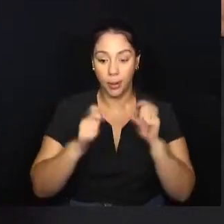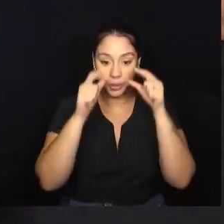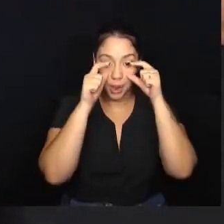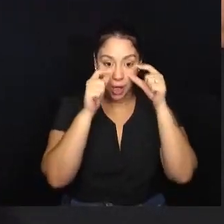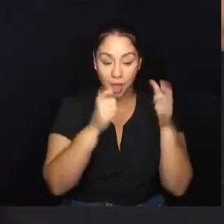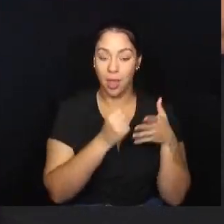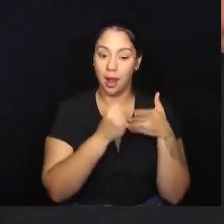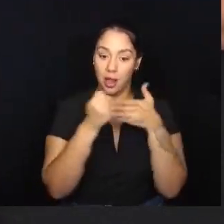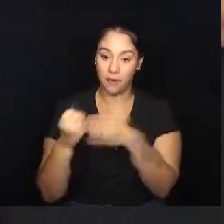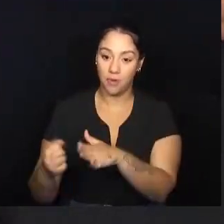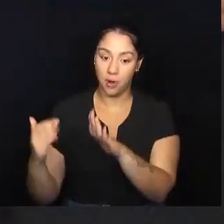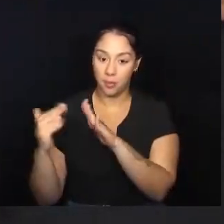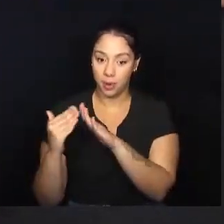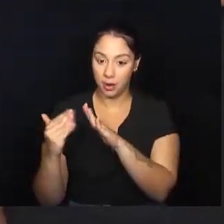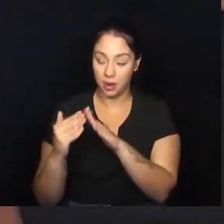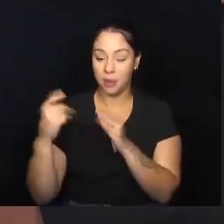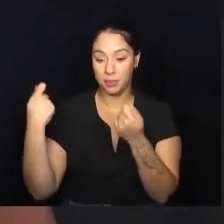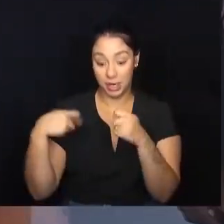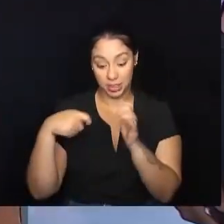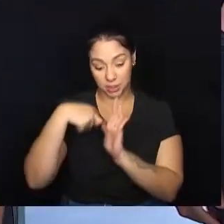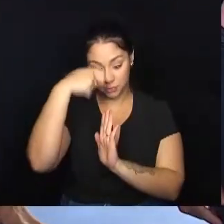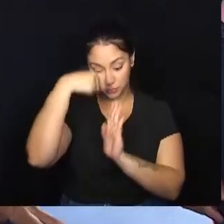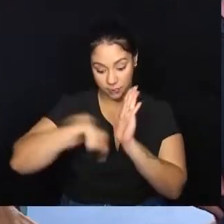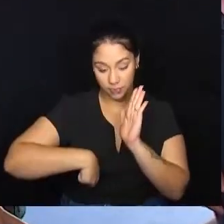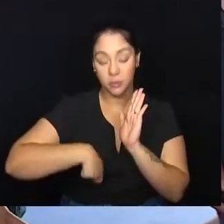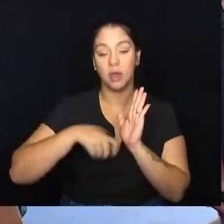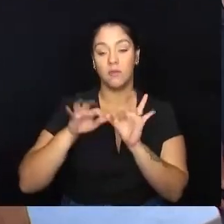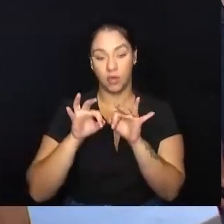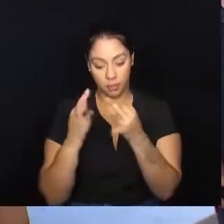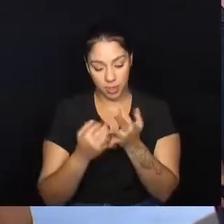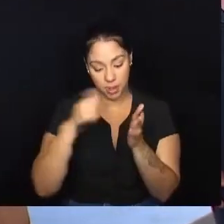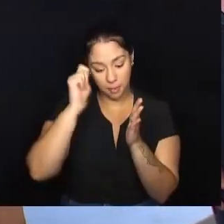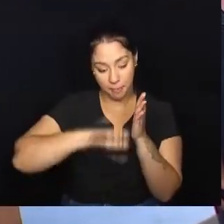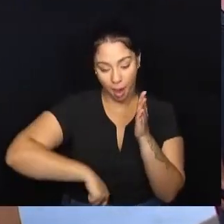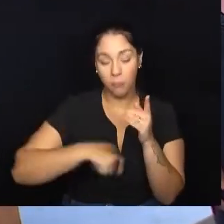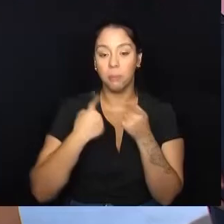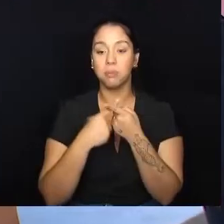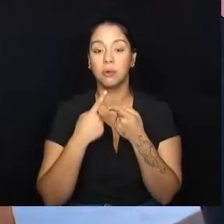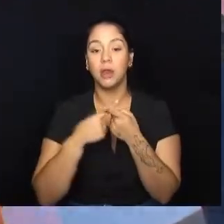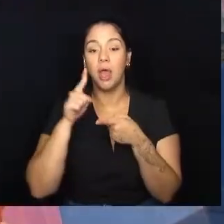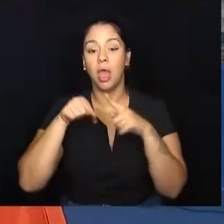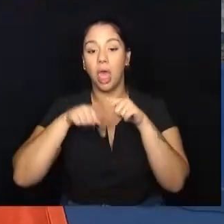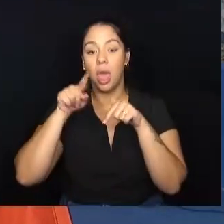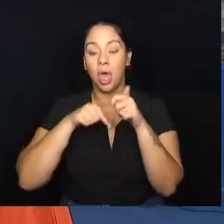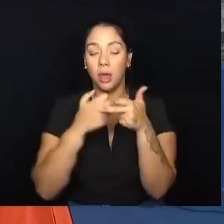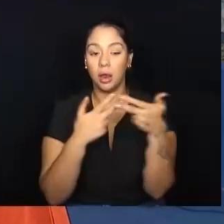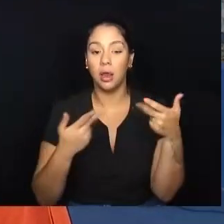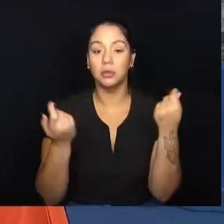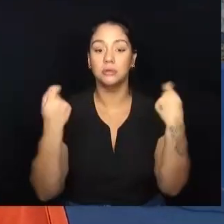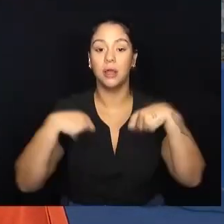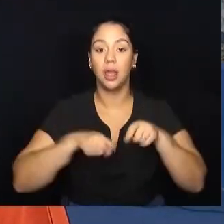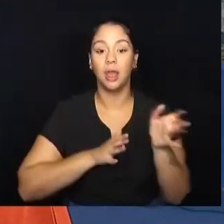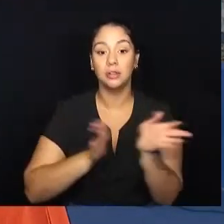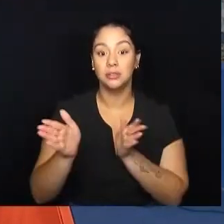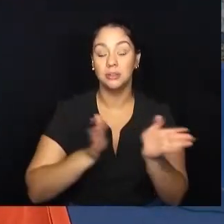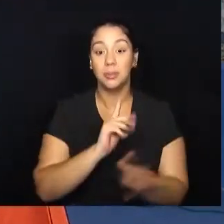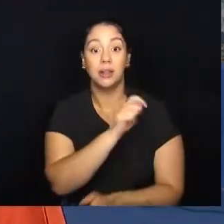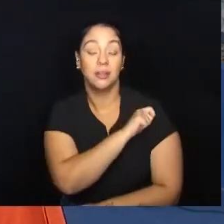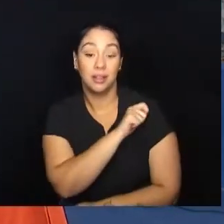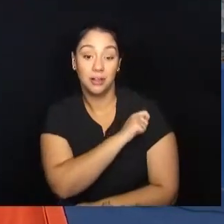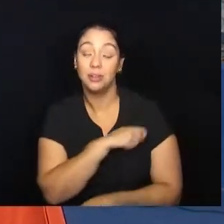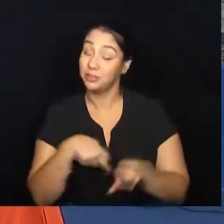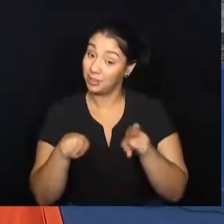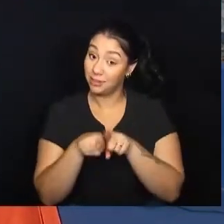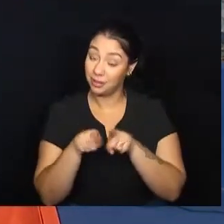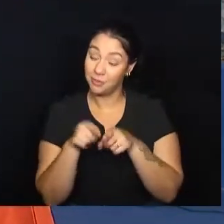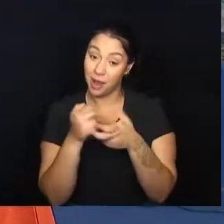ele vai poder levar esse equipamento para casa através de um termo de comodato que a família assina porque ele é um equipamento para permitir